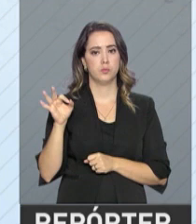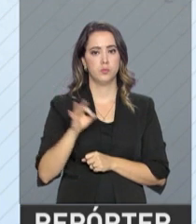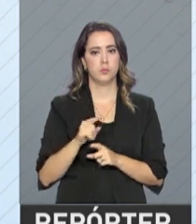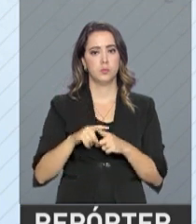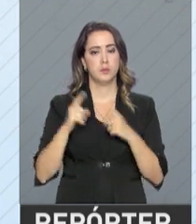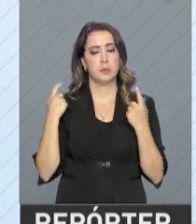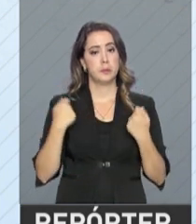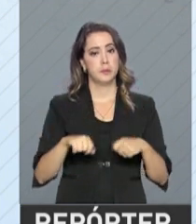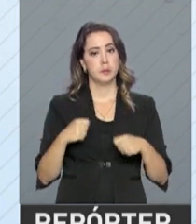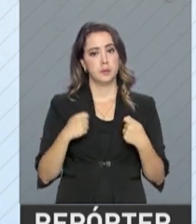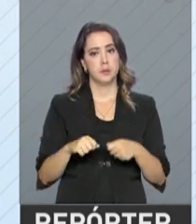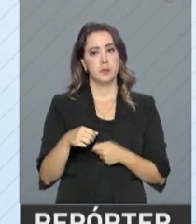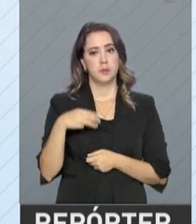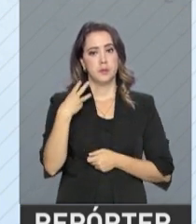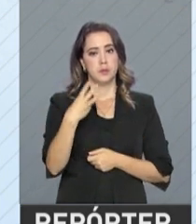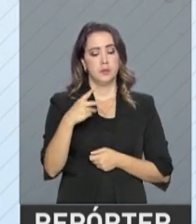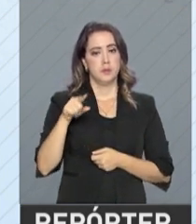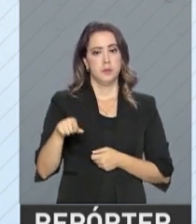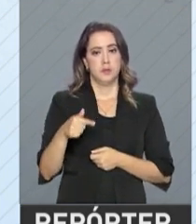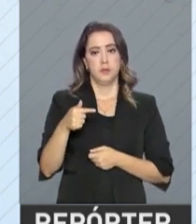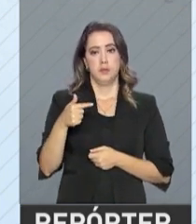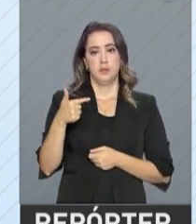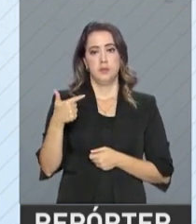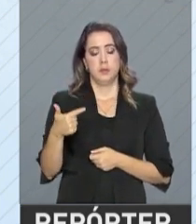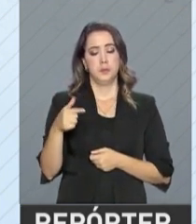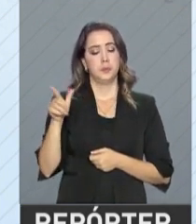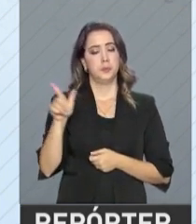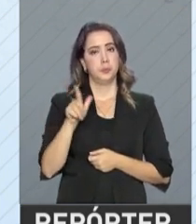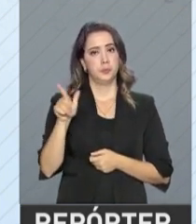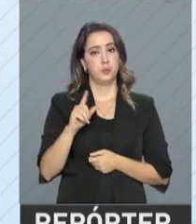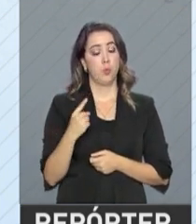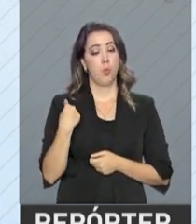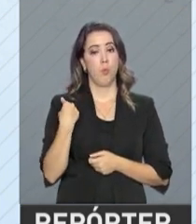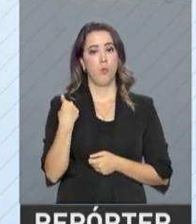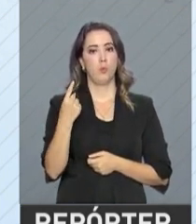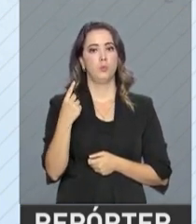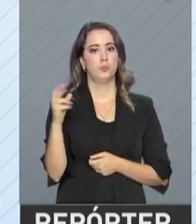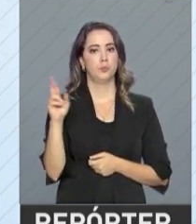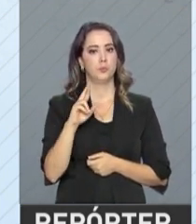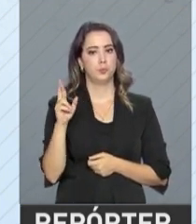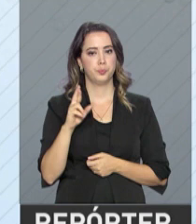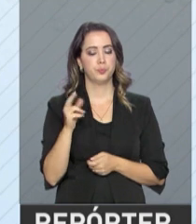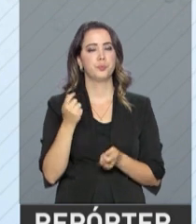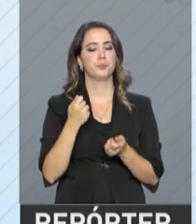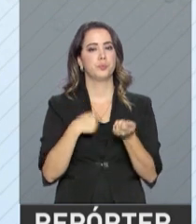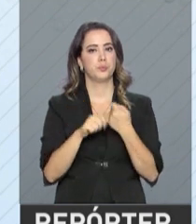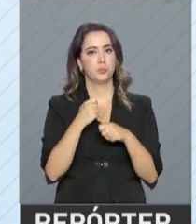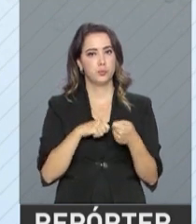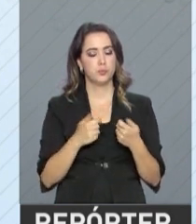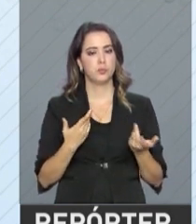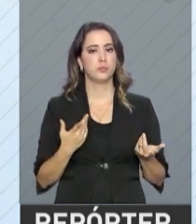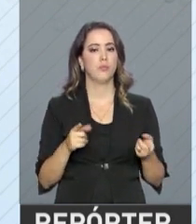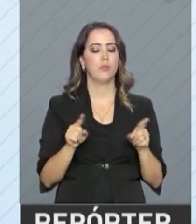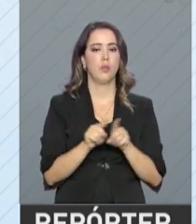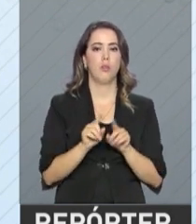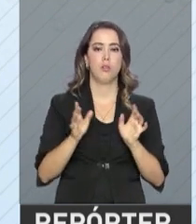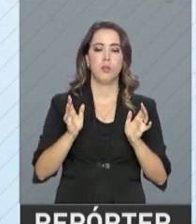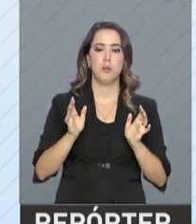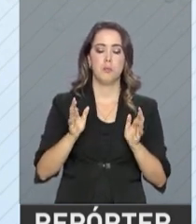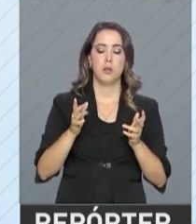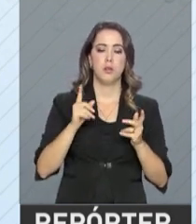necessários três gula 72 litros de água para incluir um real na economia e o saneamento básico